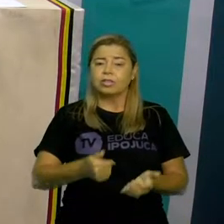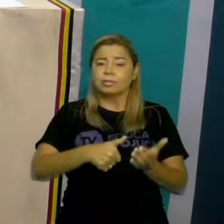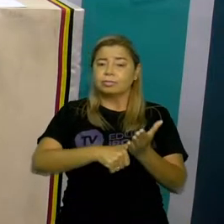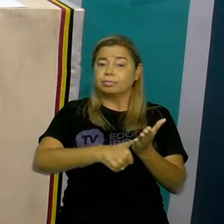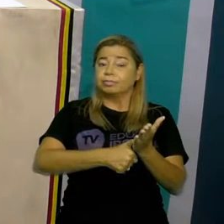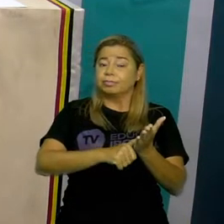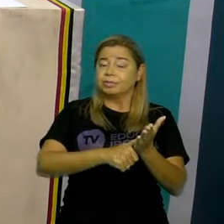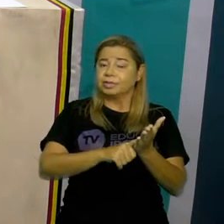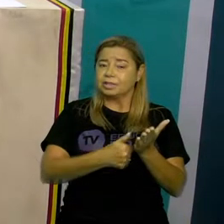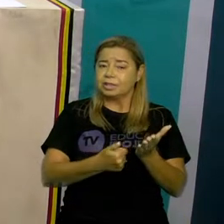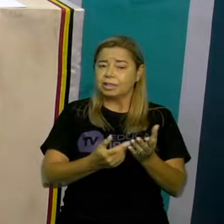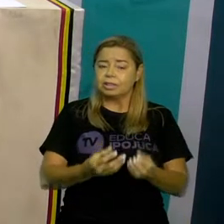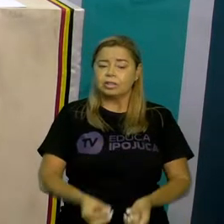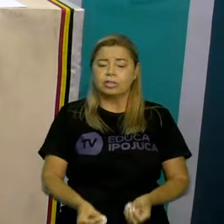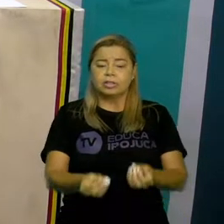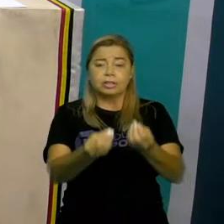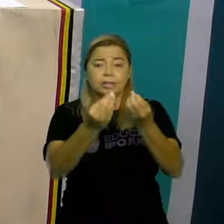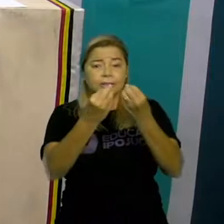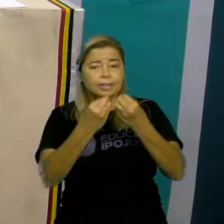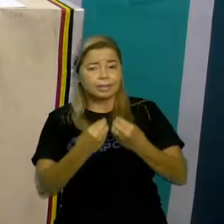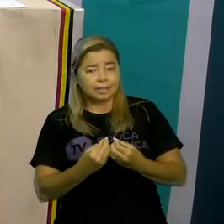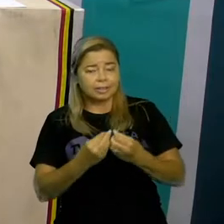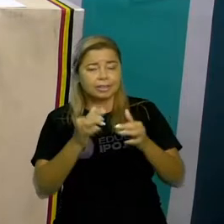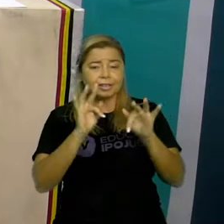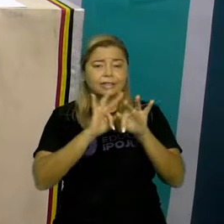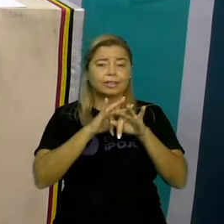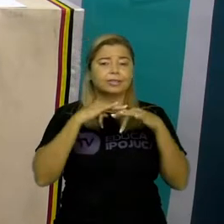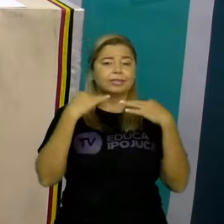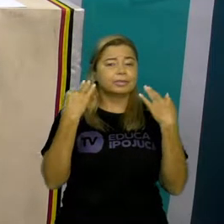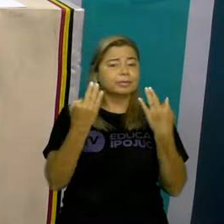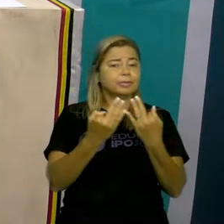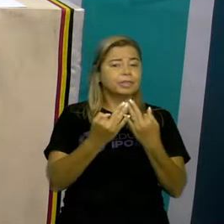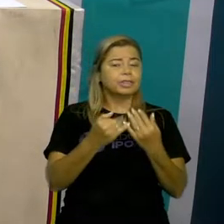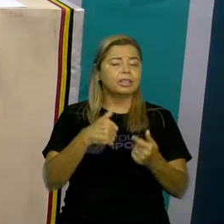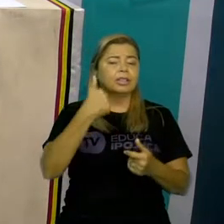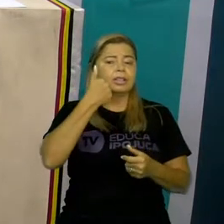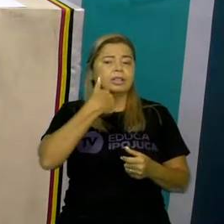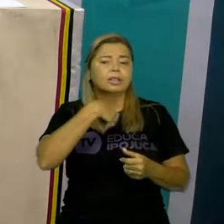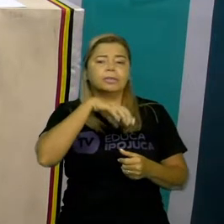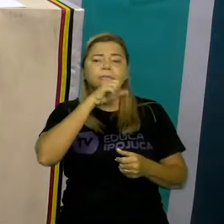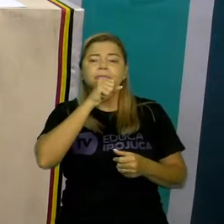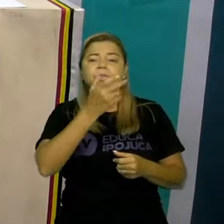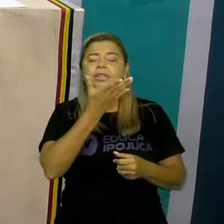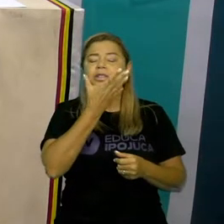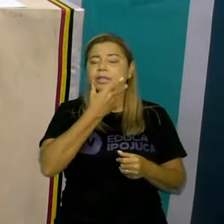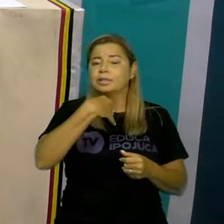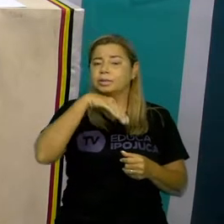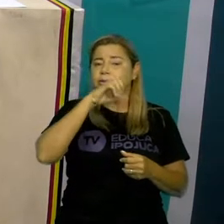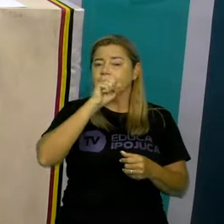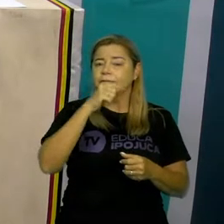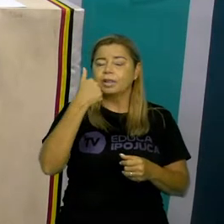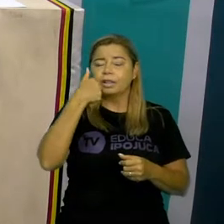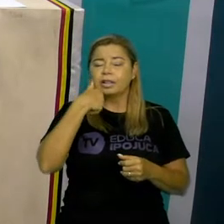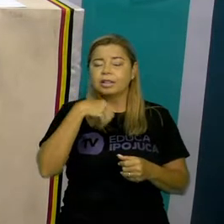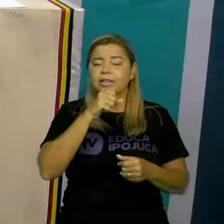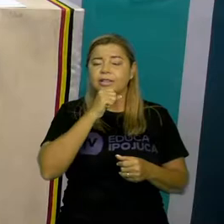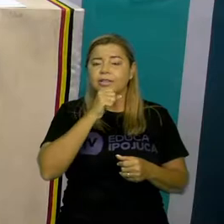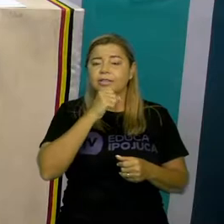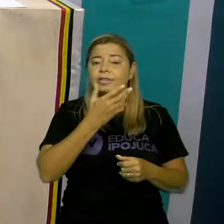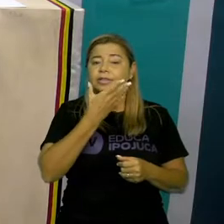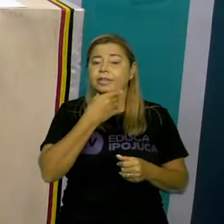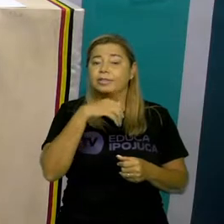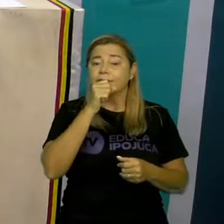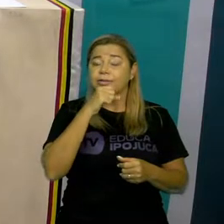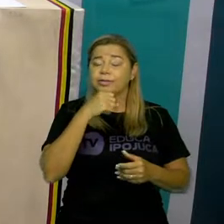gente ganha, né, dos nossos familiares. Da mamãe, do papai, da vovó, do vovô, né?